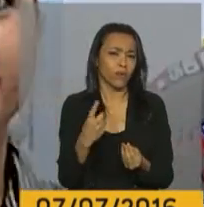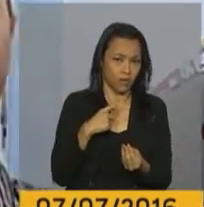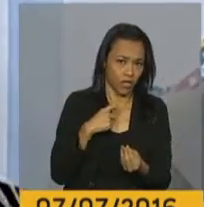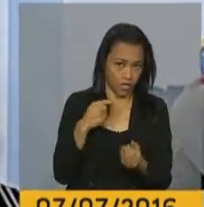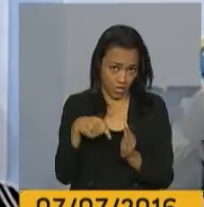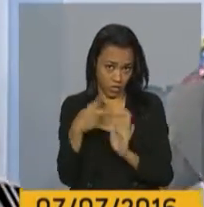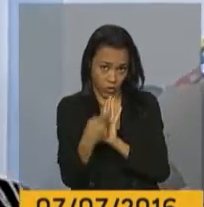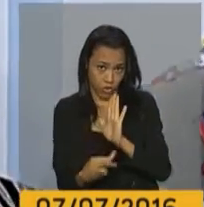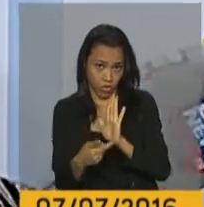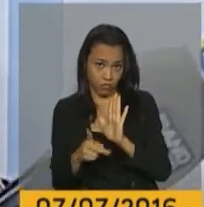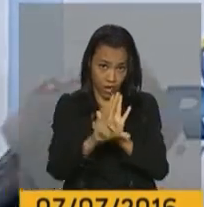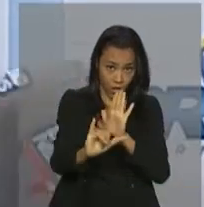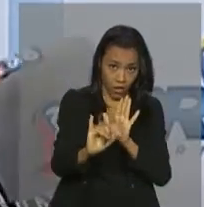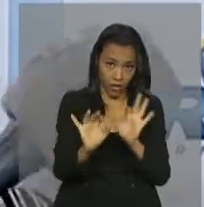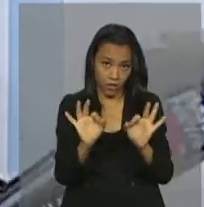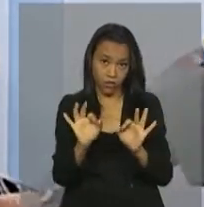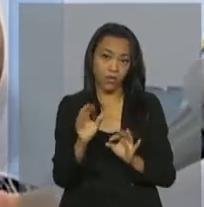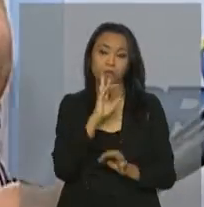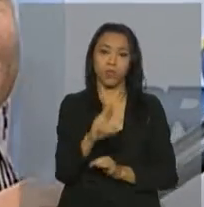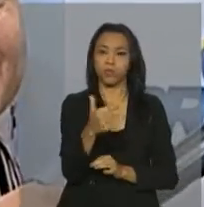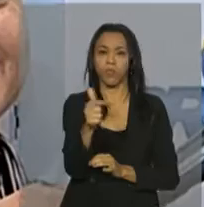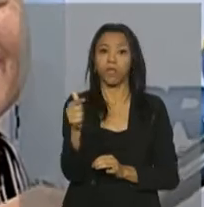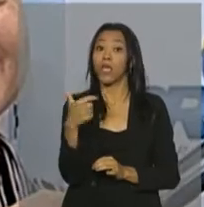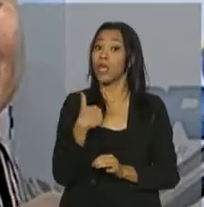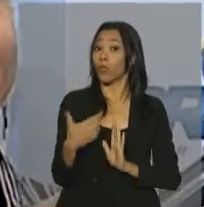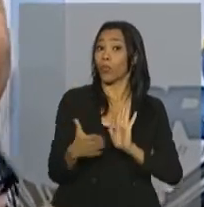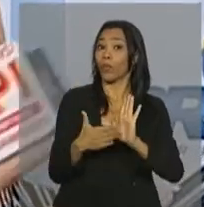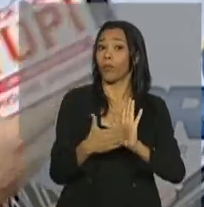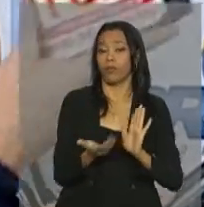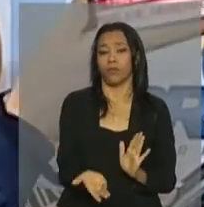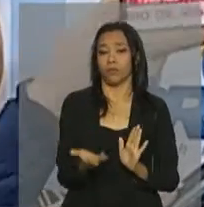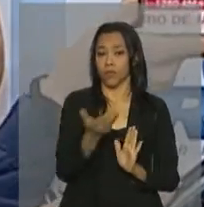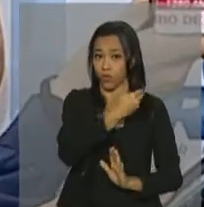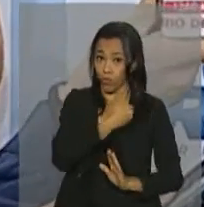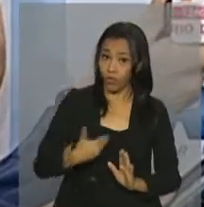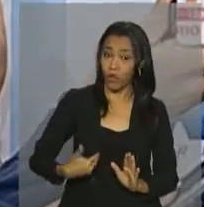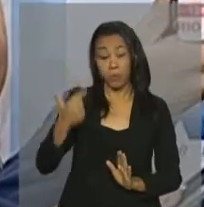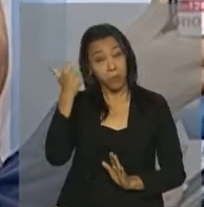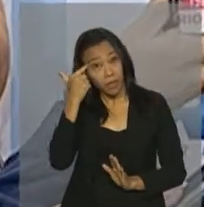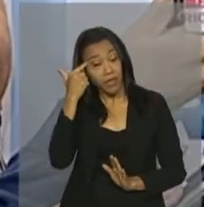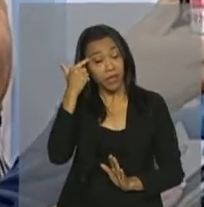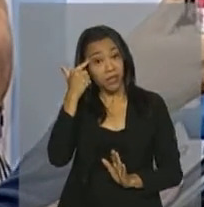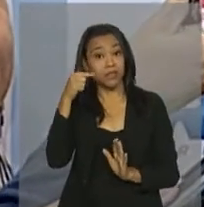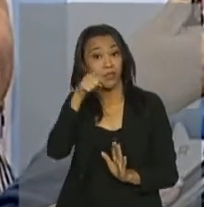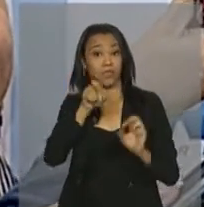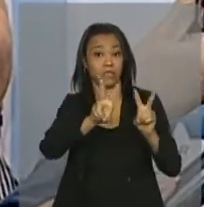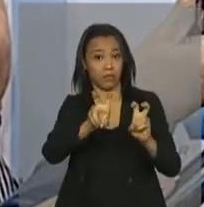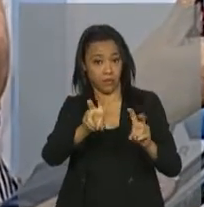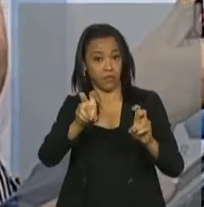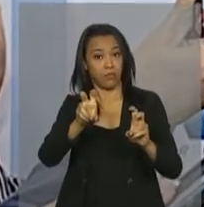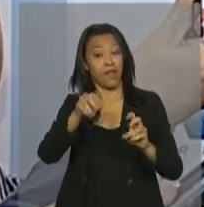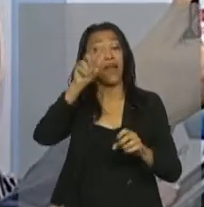não eu estou propondo que o governo pense sobre essa matéria e sua decisão